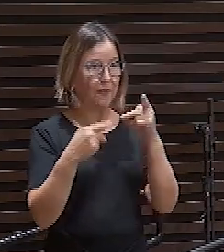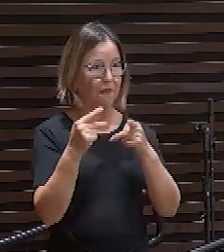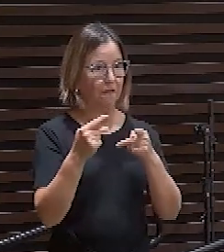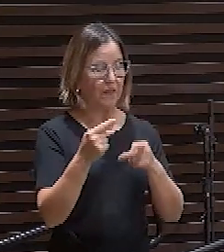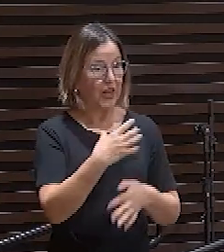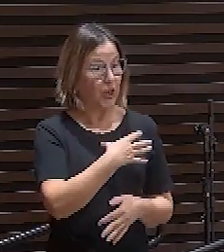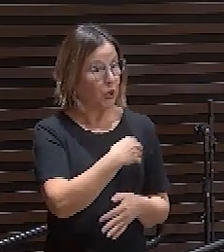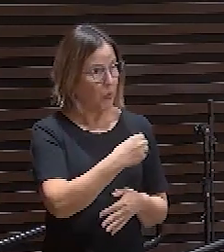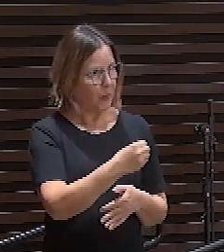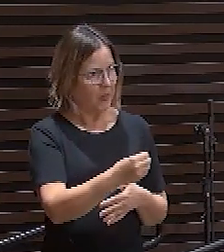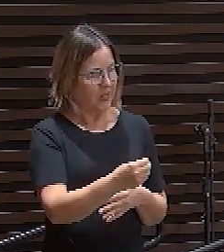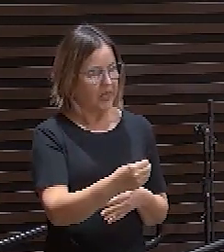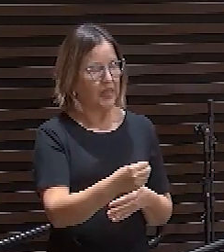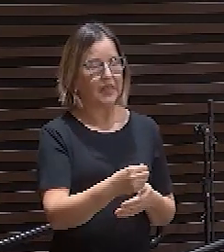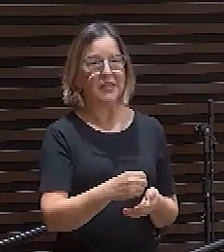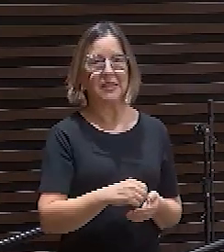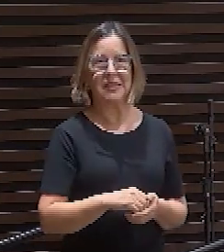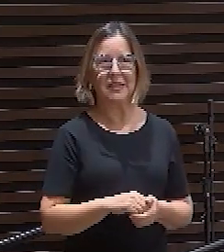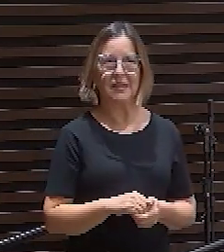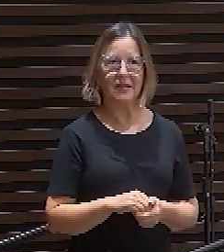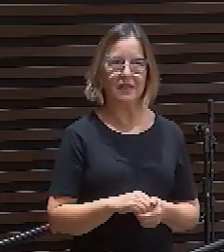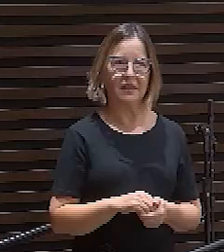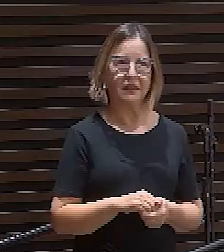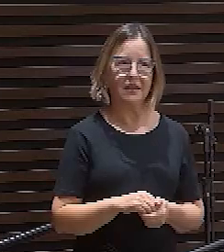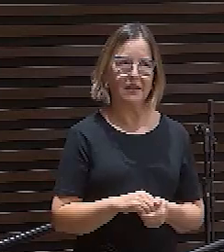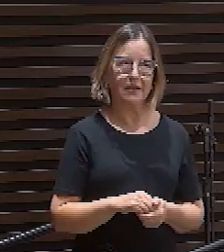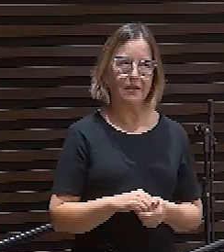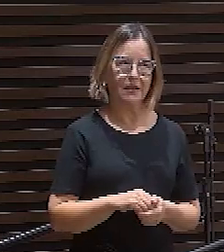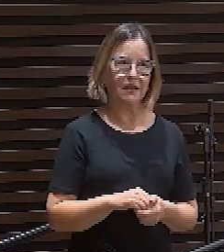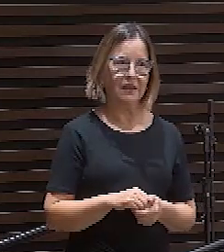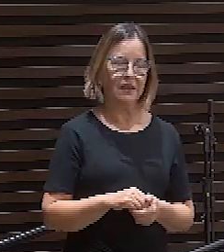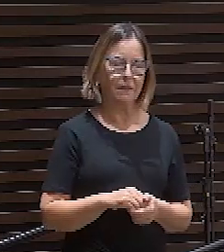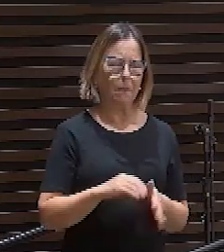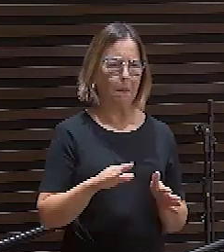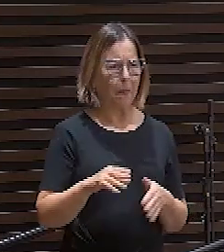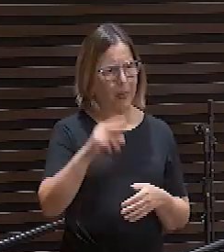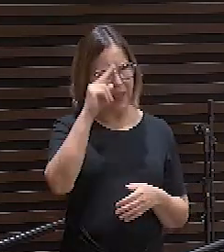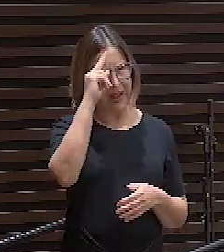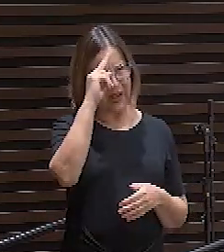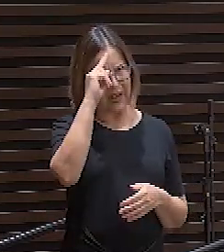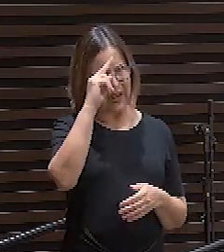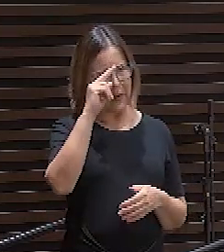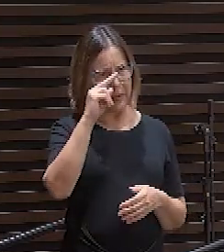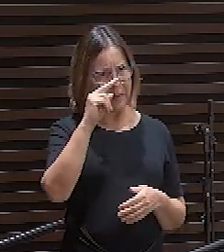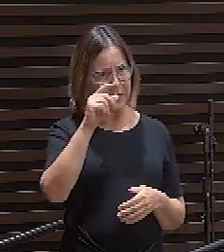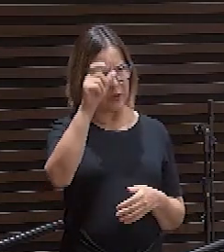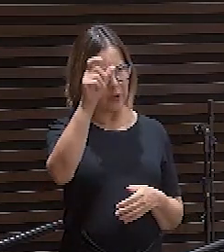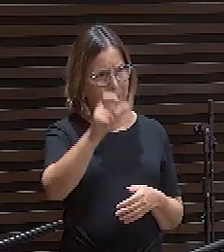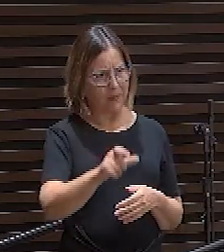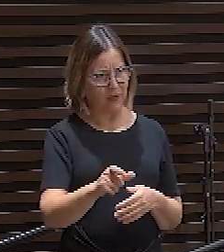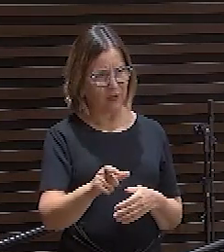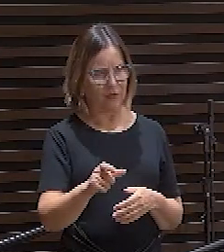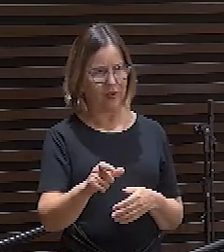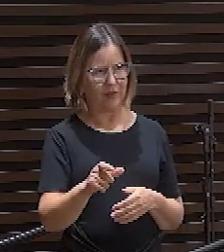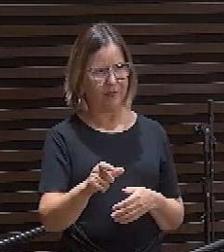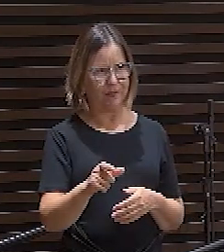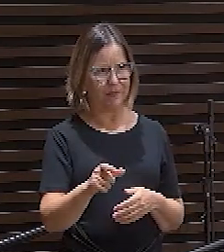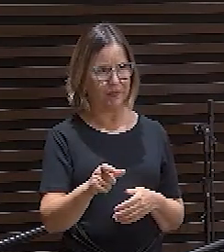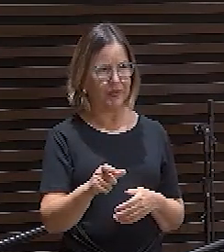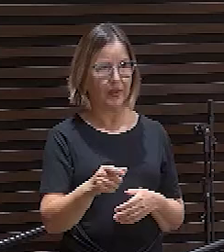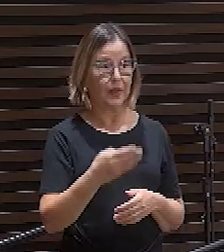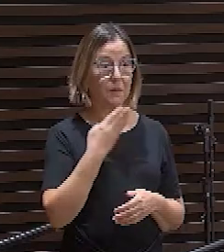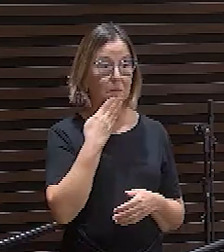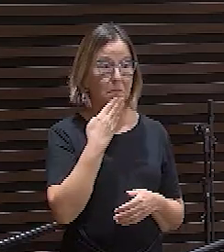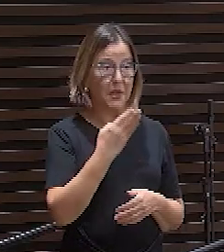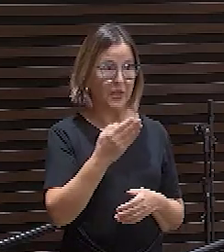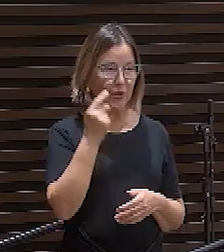herança. Lembram quando o sujeito foi pedir para ele falar com os irmãos sobre uma herança que os irmãos